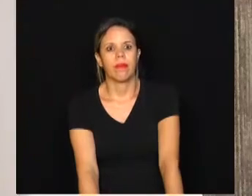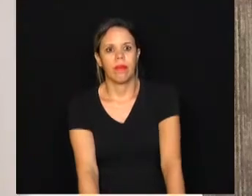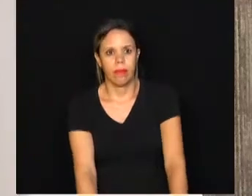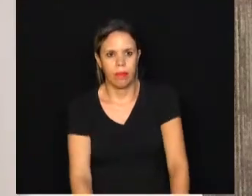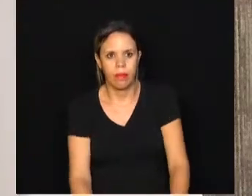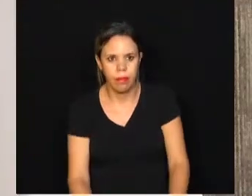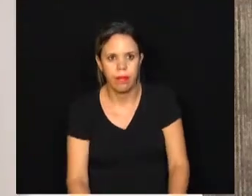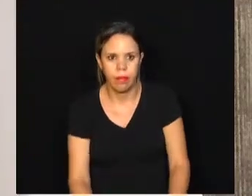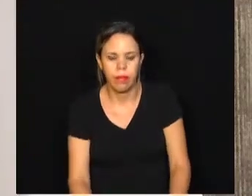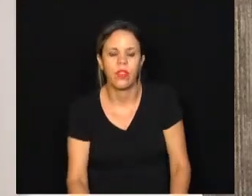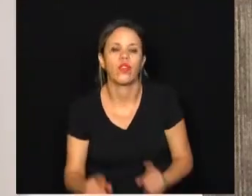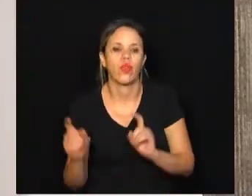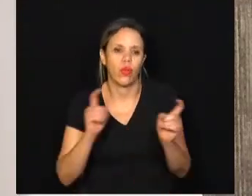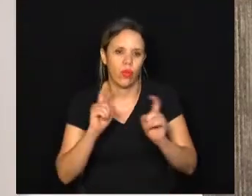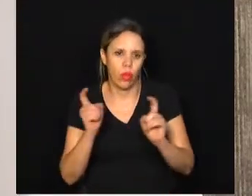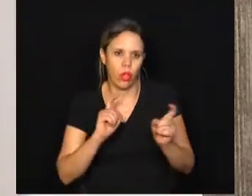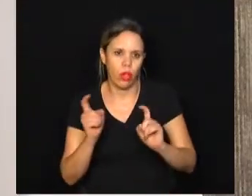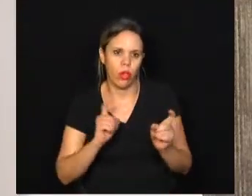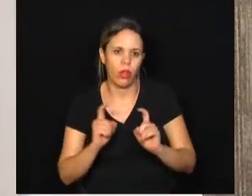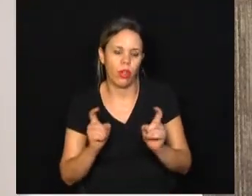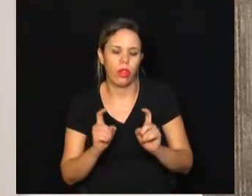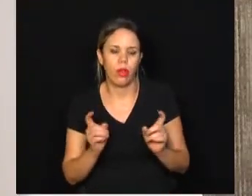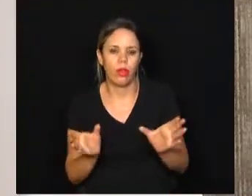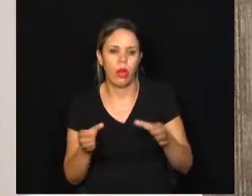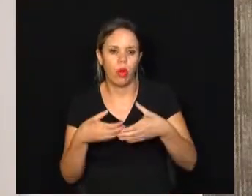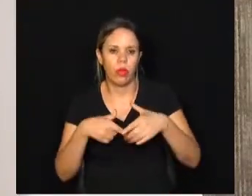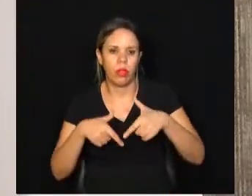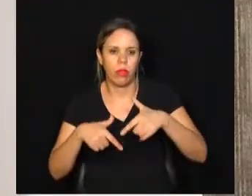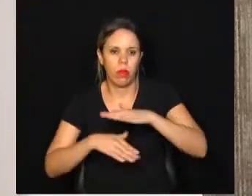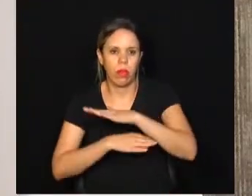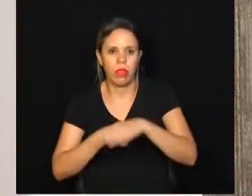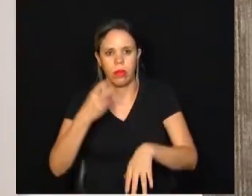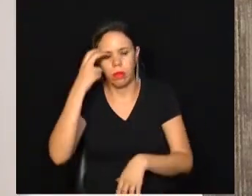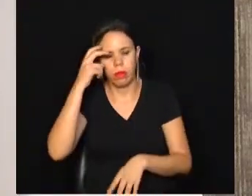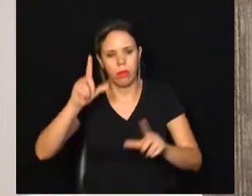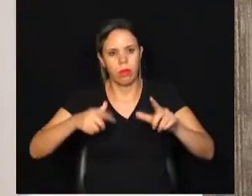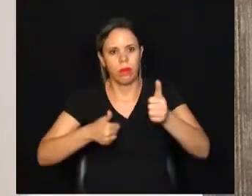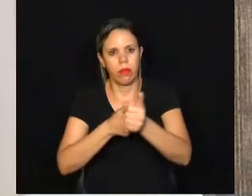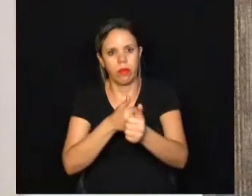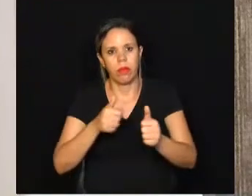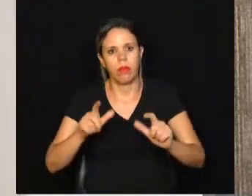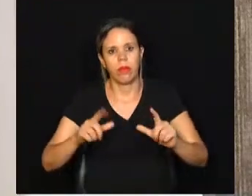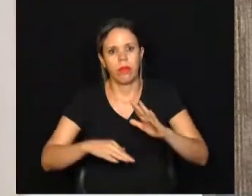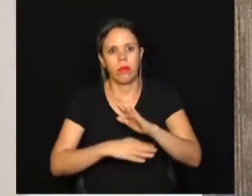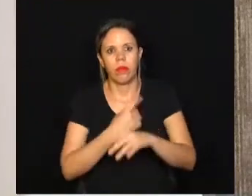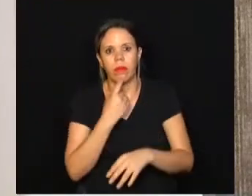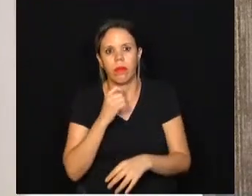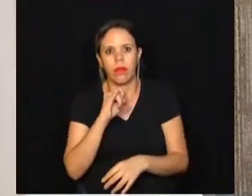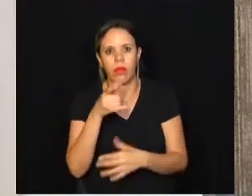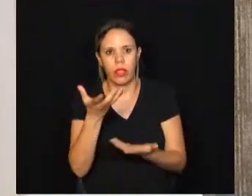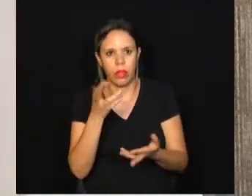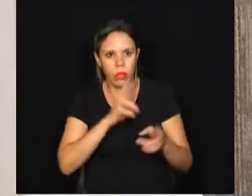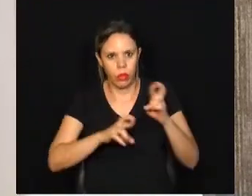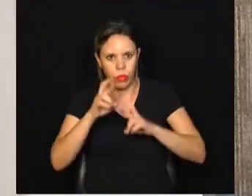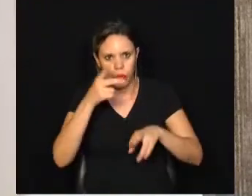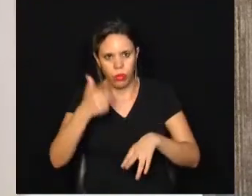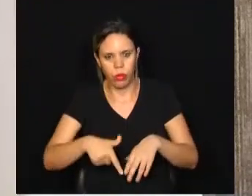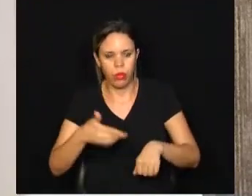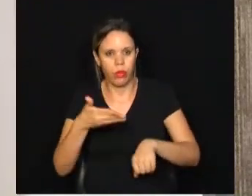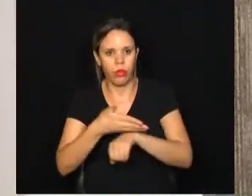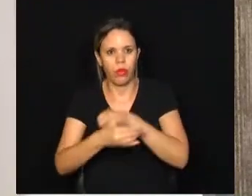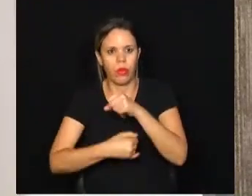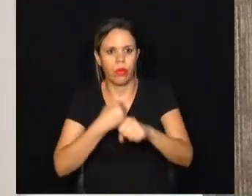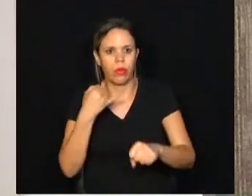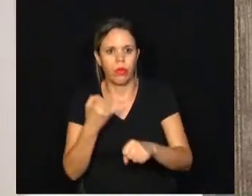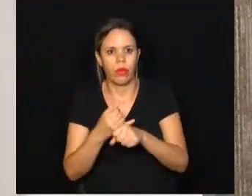E essa foi a reunião da Comissão de Cultura que você acompanhou aqui pela tela da TV Câmara Campinas. Caso queira rever, é só acessar a nossa